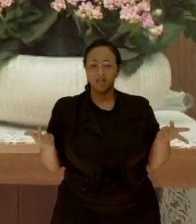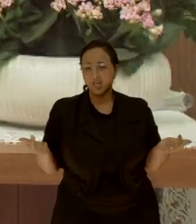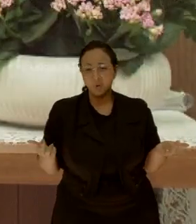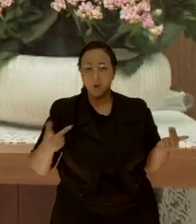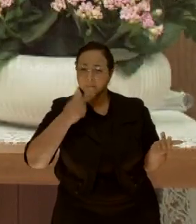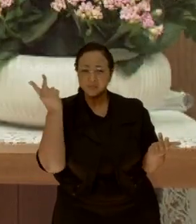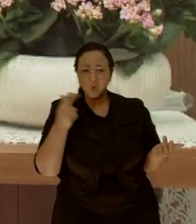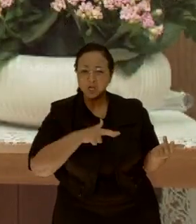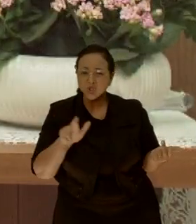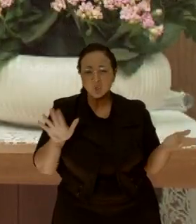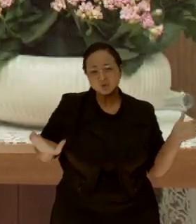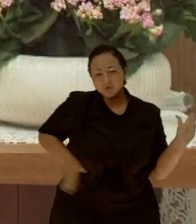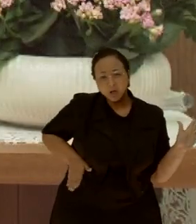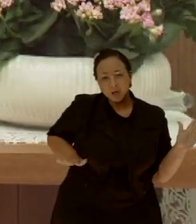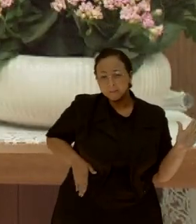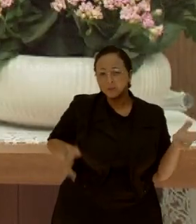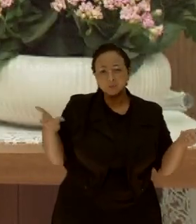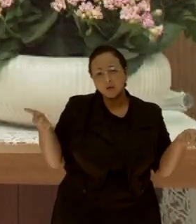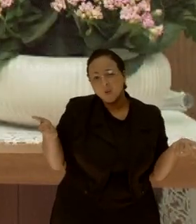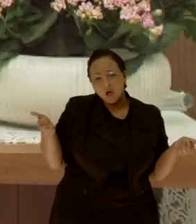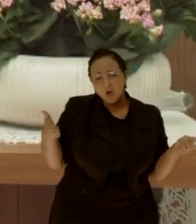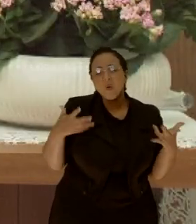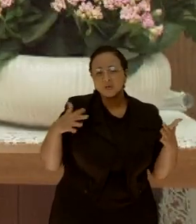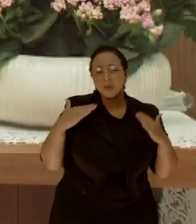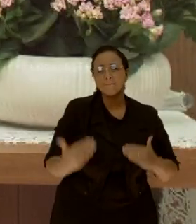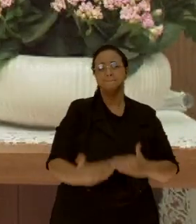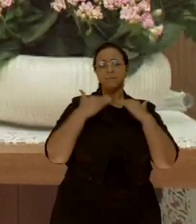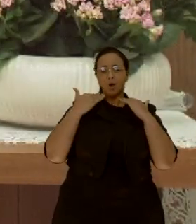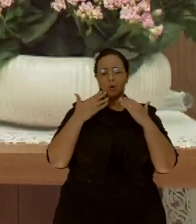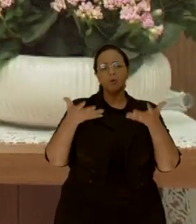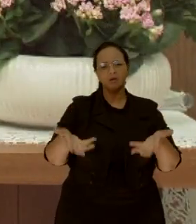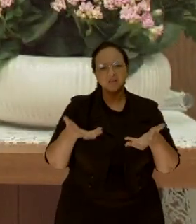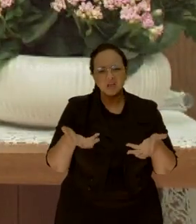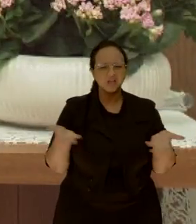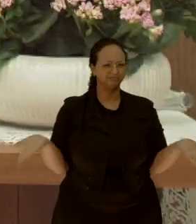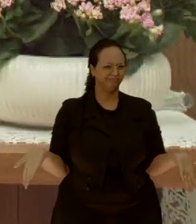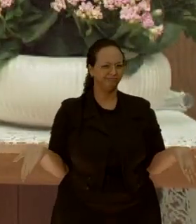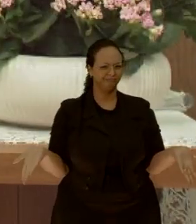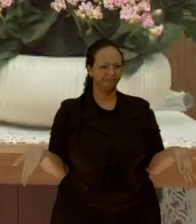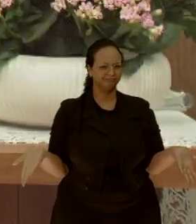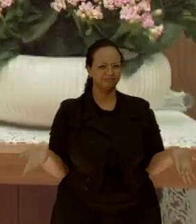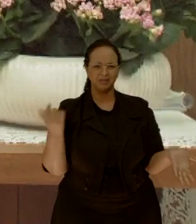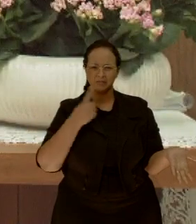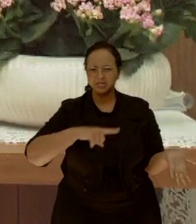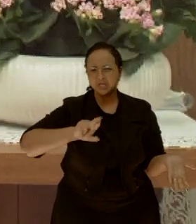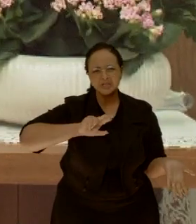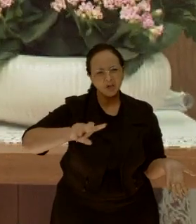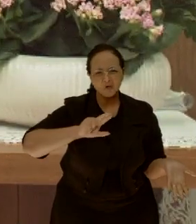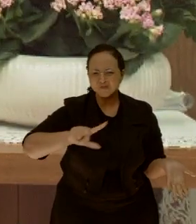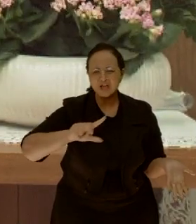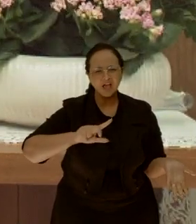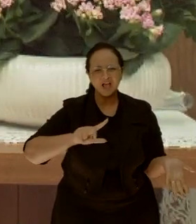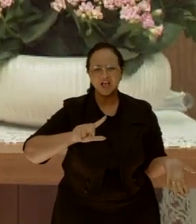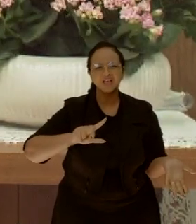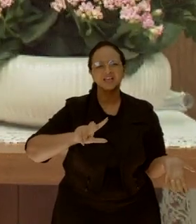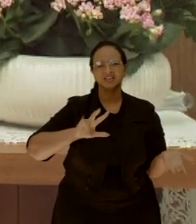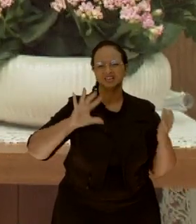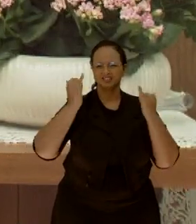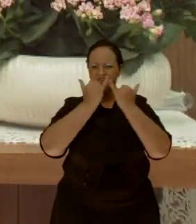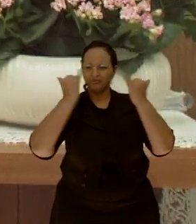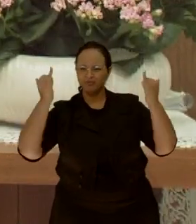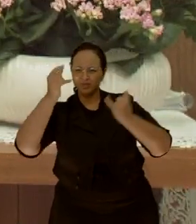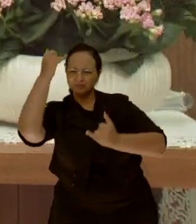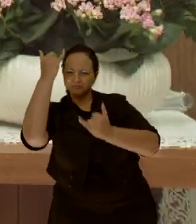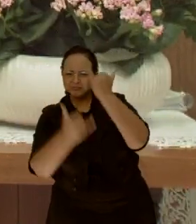aí para querer nos atingir. Mas eles não vão tirar os fios da ligação nossa